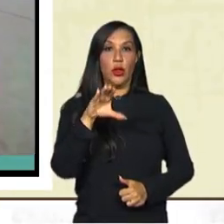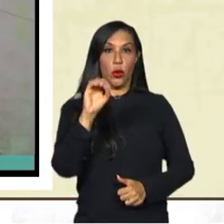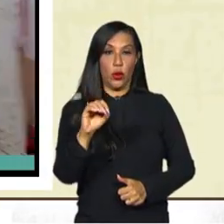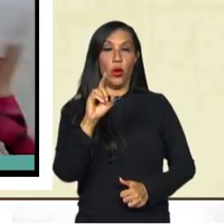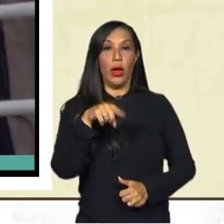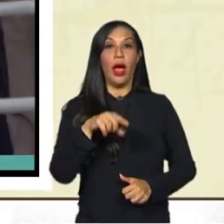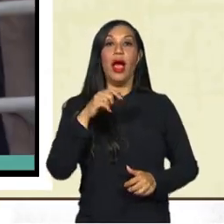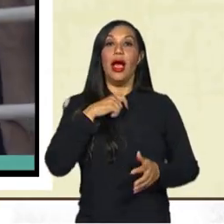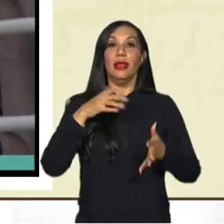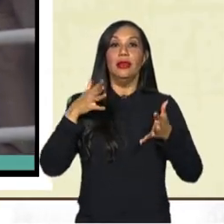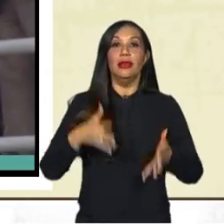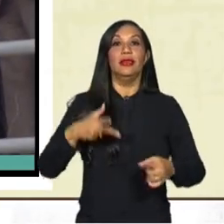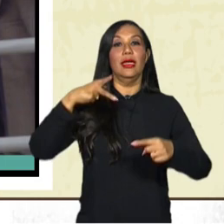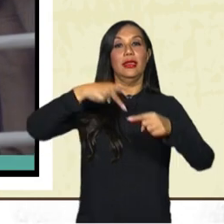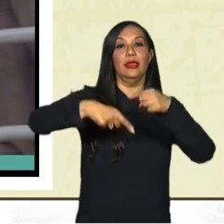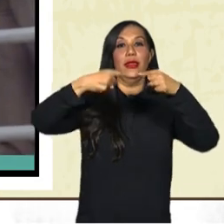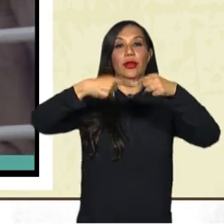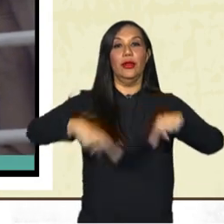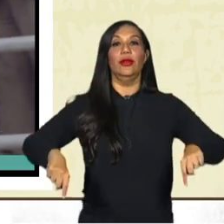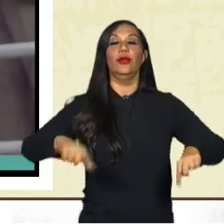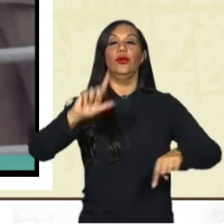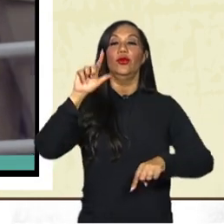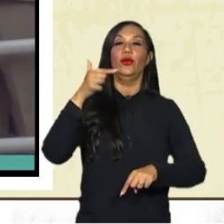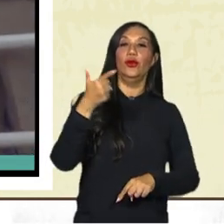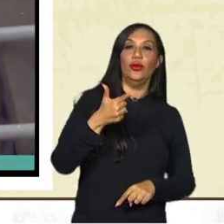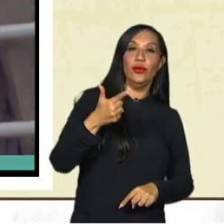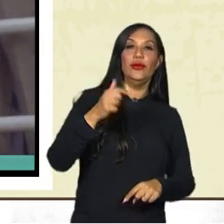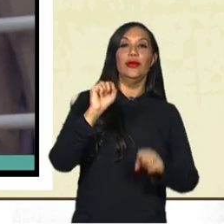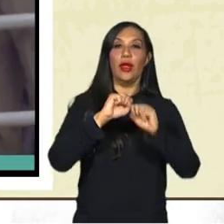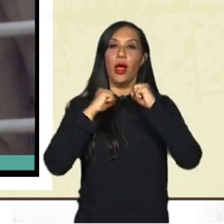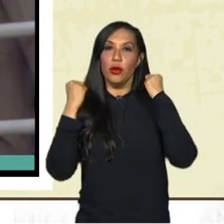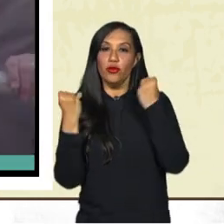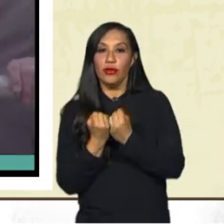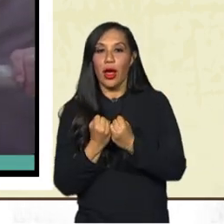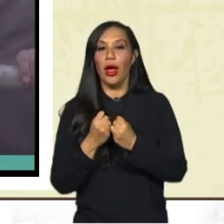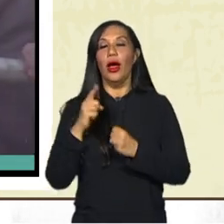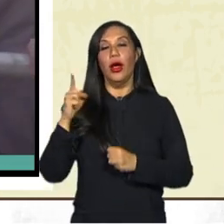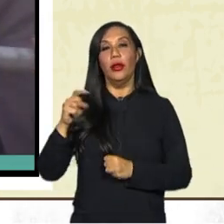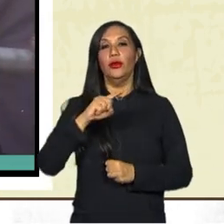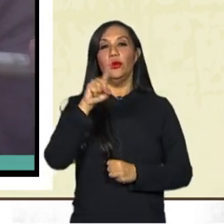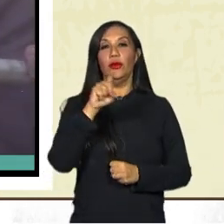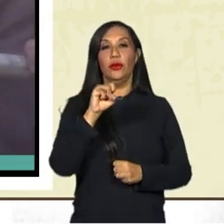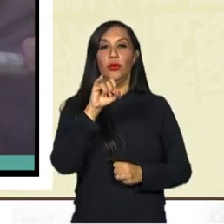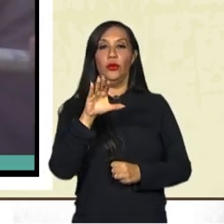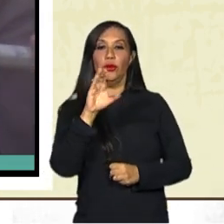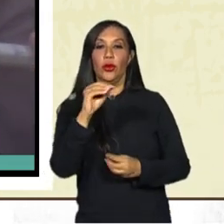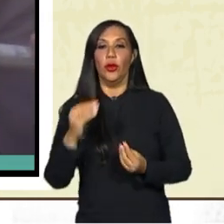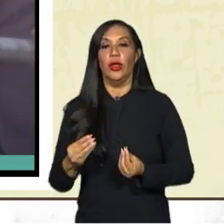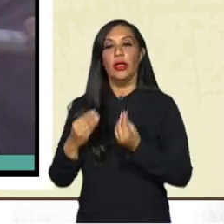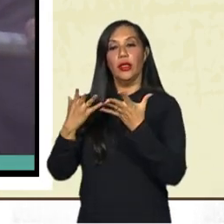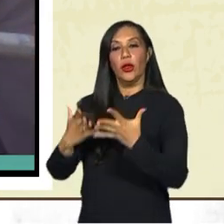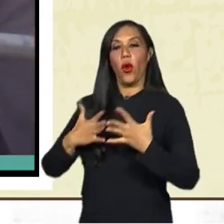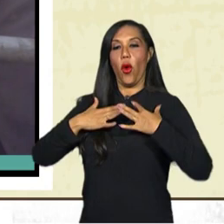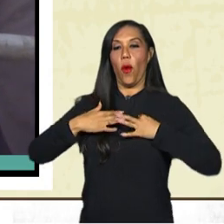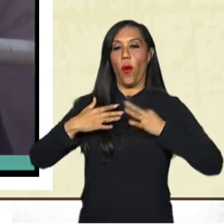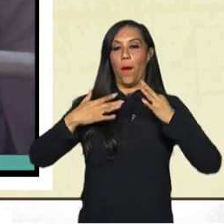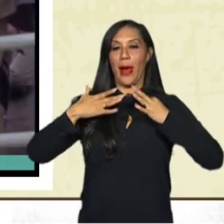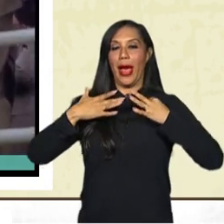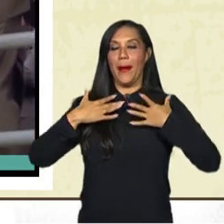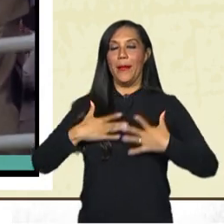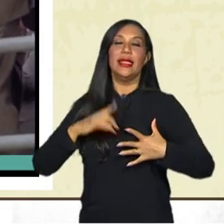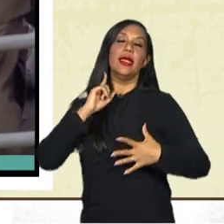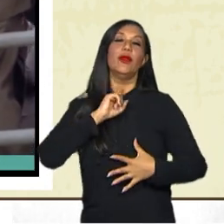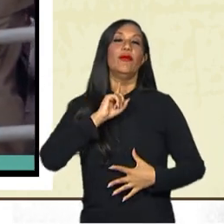na estreia, na inauguração do segundo Raulino de Oliveira, o Zico entregou uma camisa do